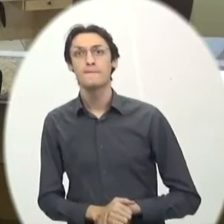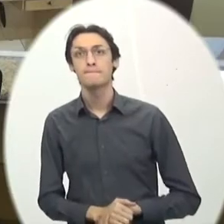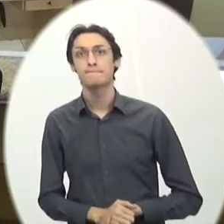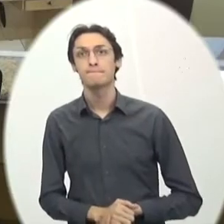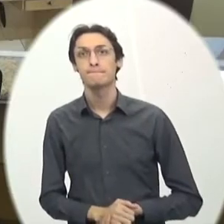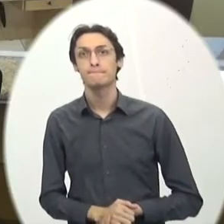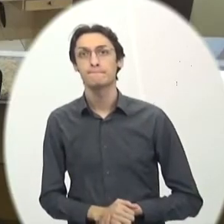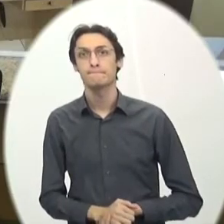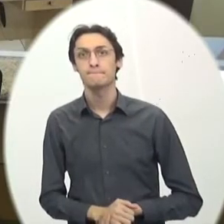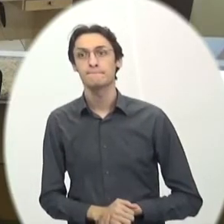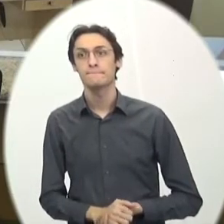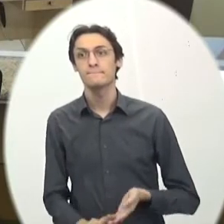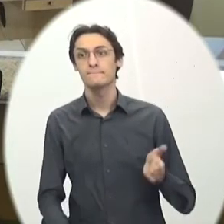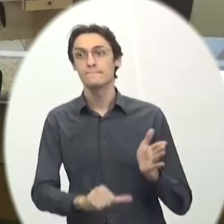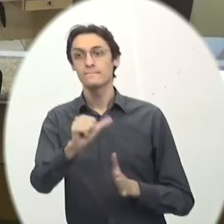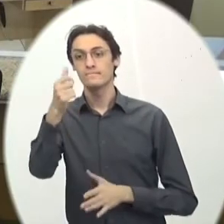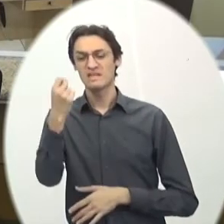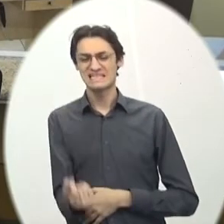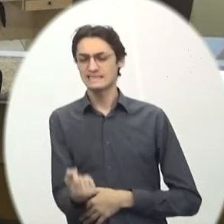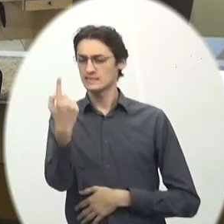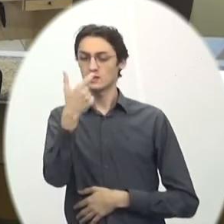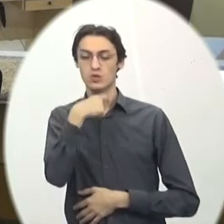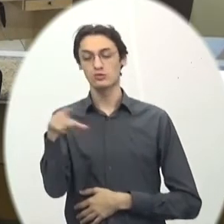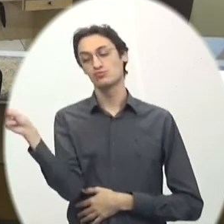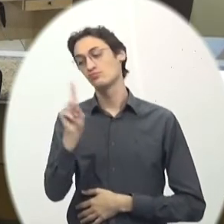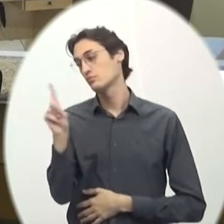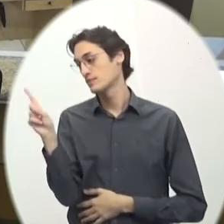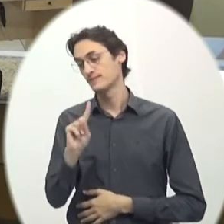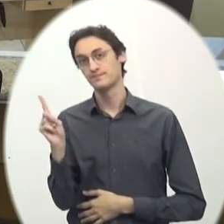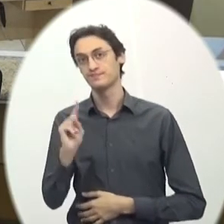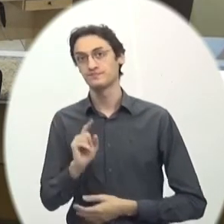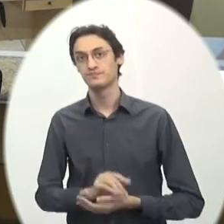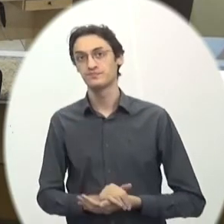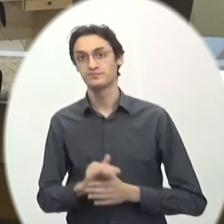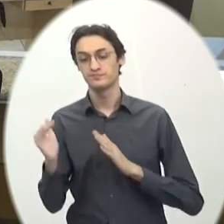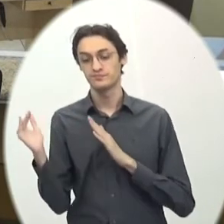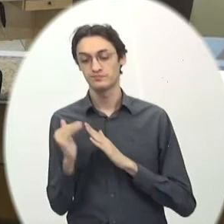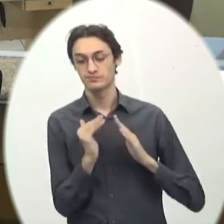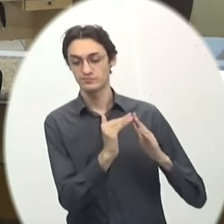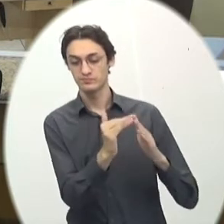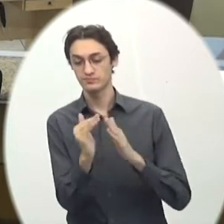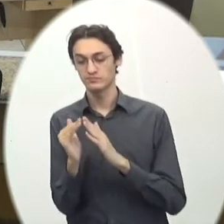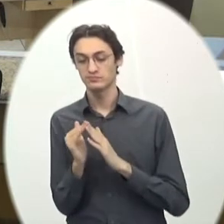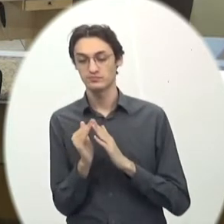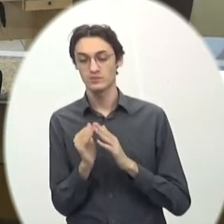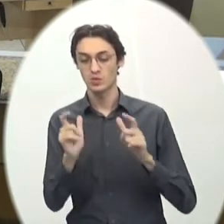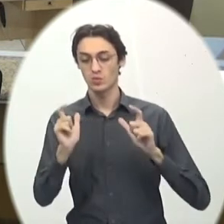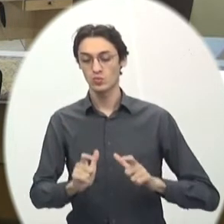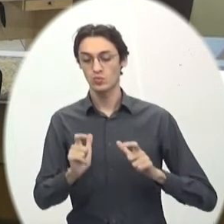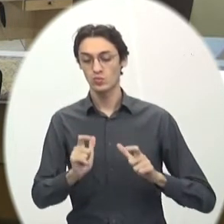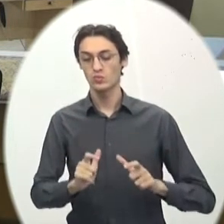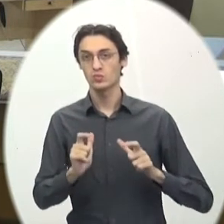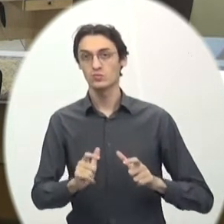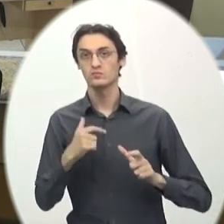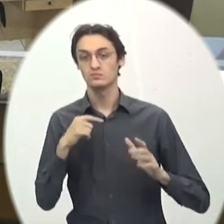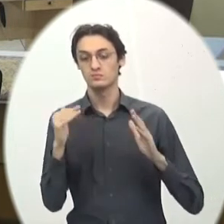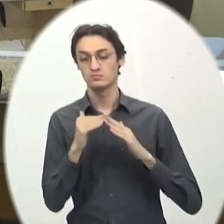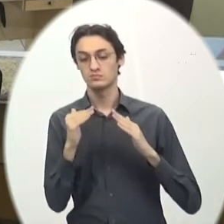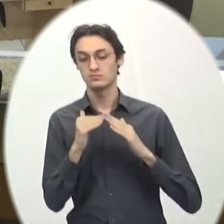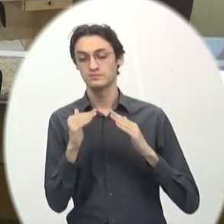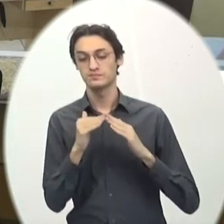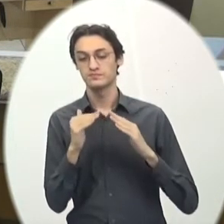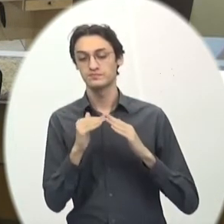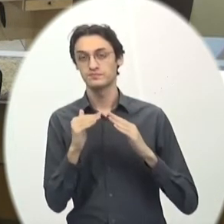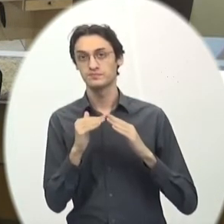Primeiro que eu não acho estranho. Qualquer um morador de Criciúma tendo uma casa, uma